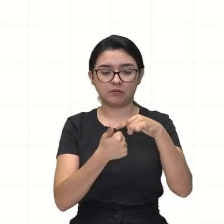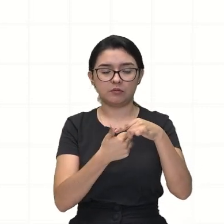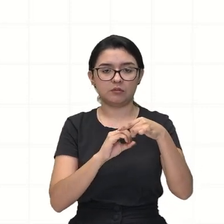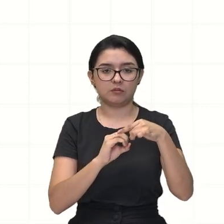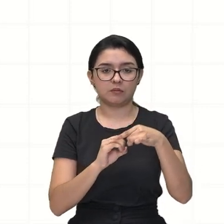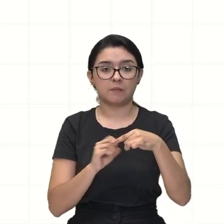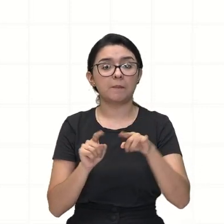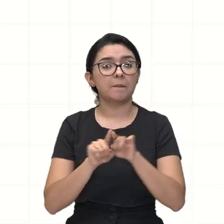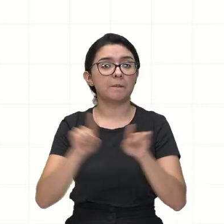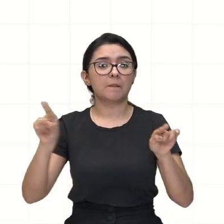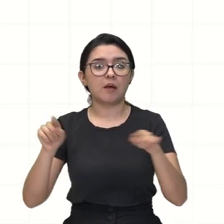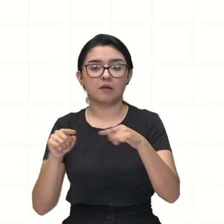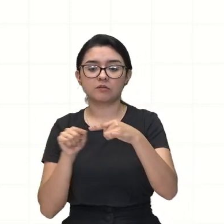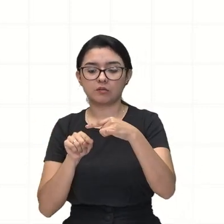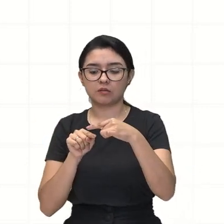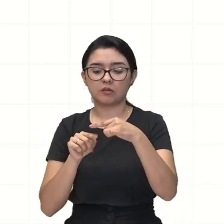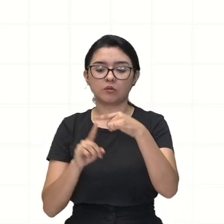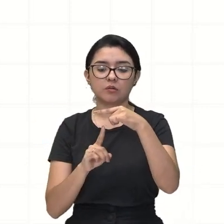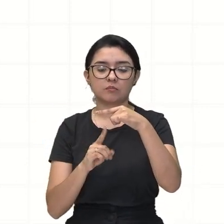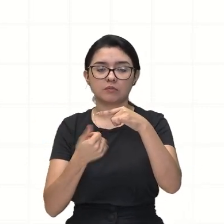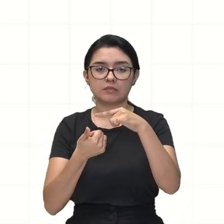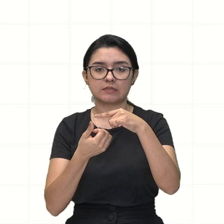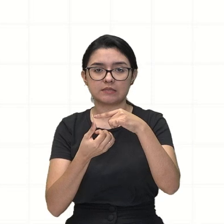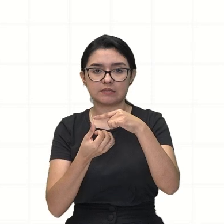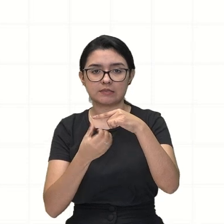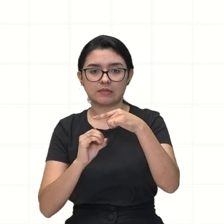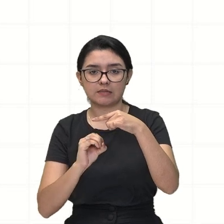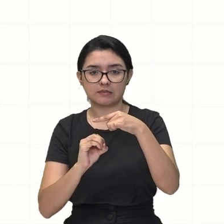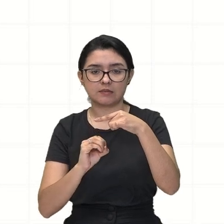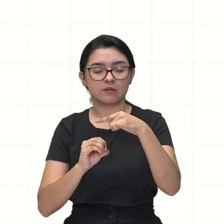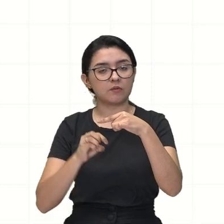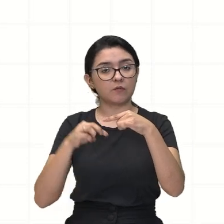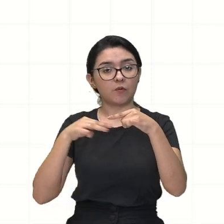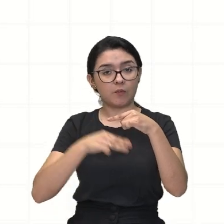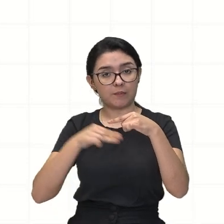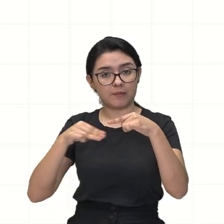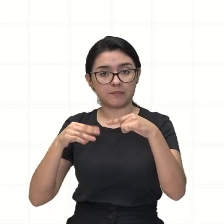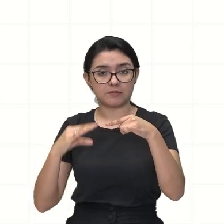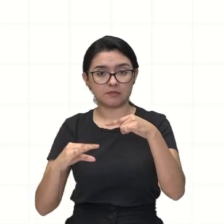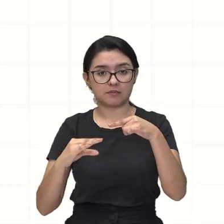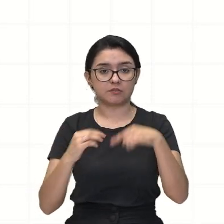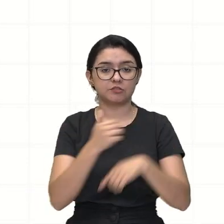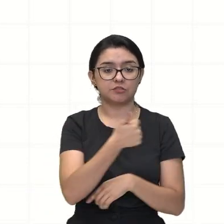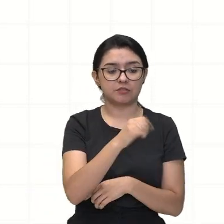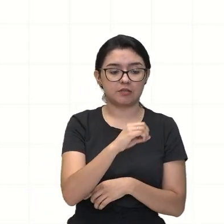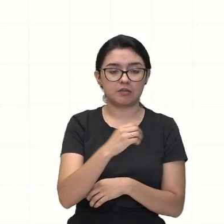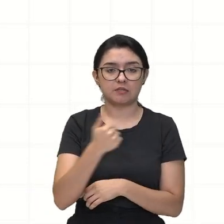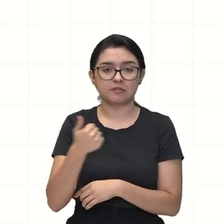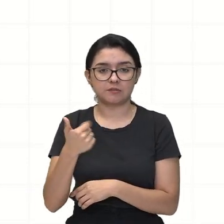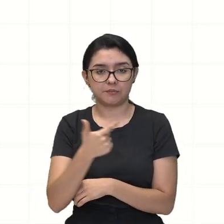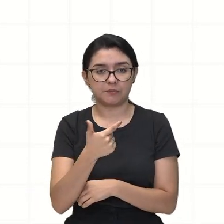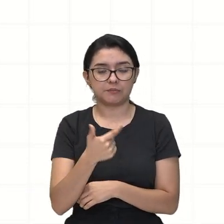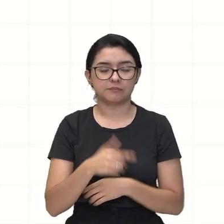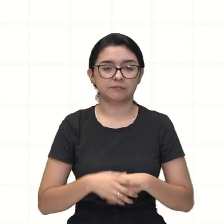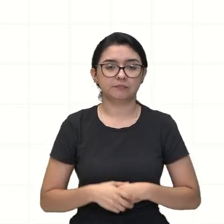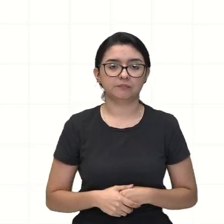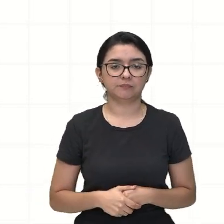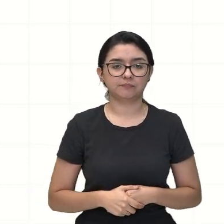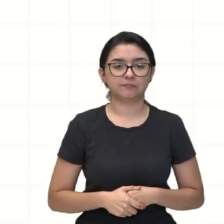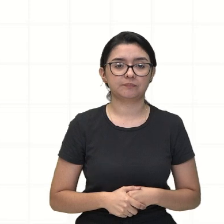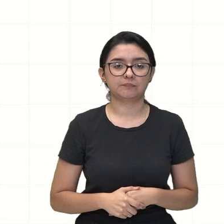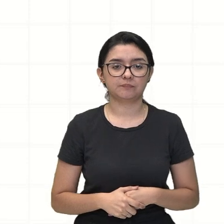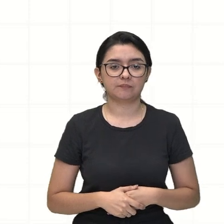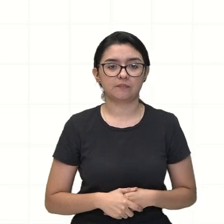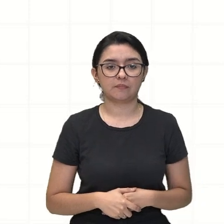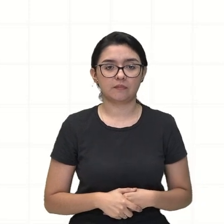ser 60, porque foi o menor MMC entre 10 e 12, que são os denominadores. Pois